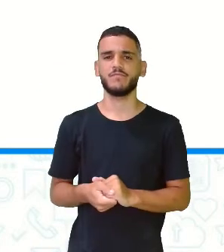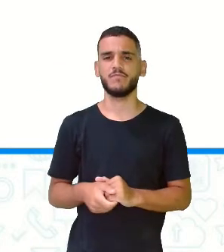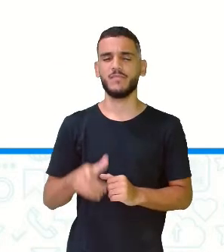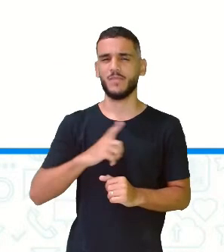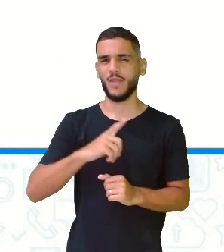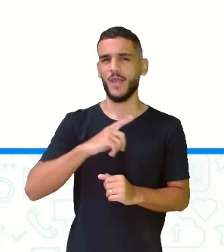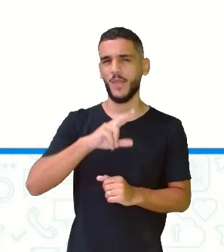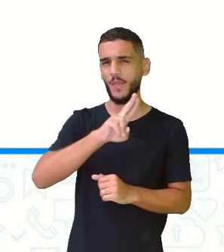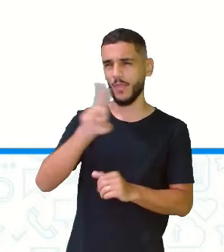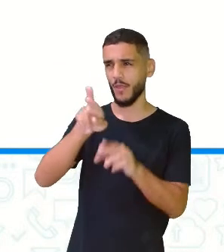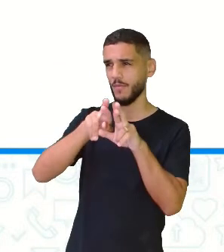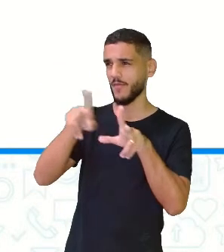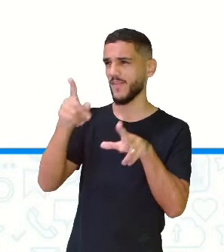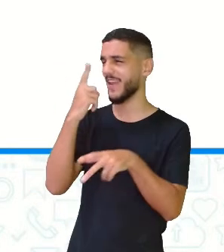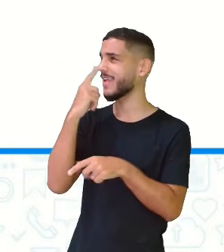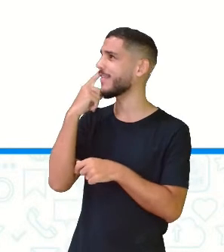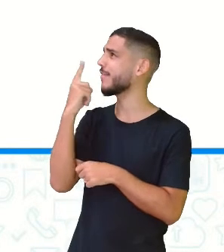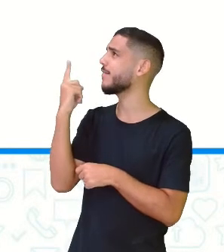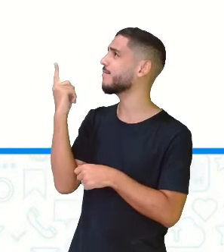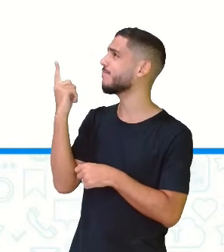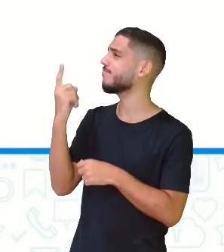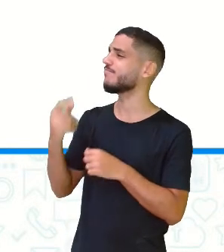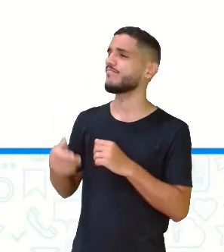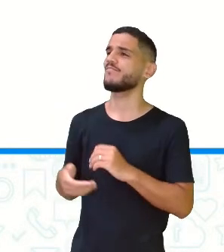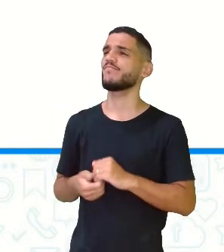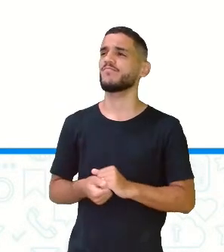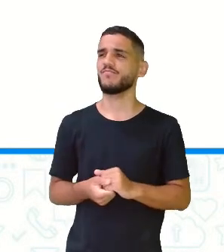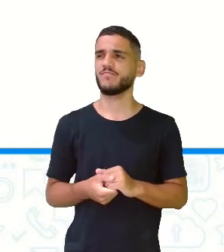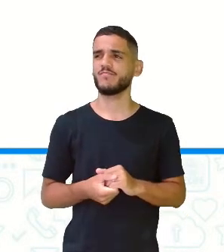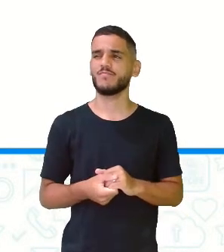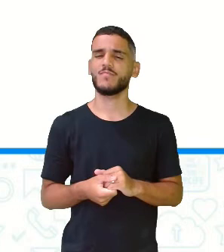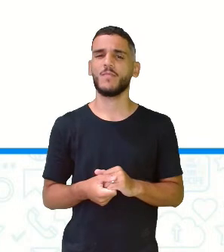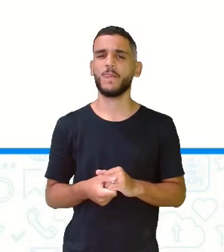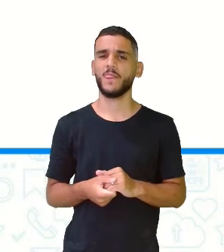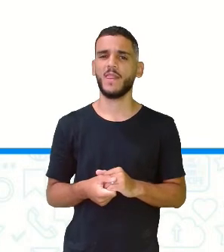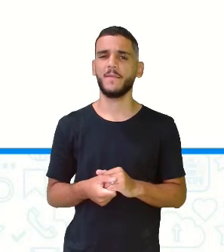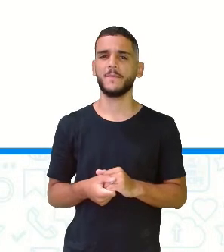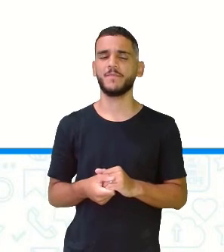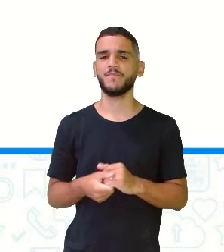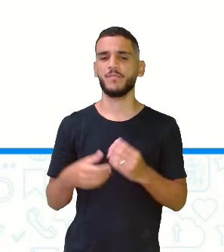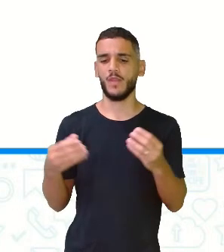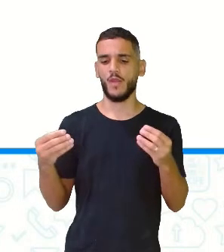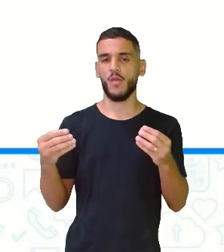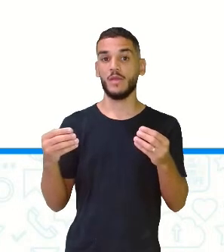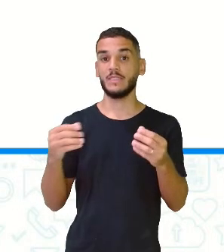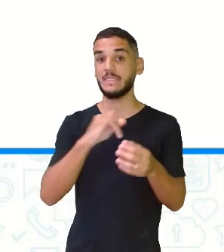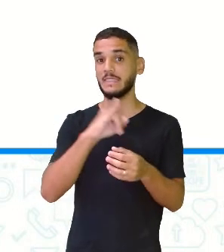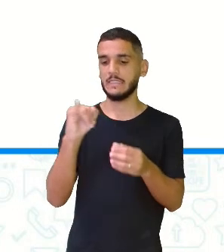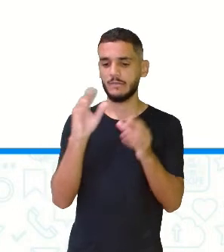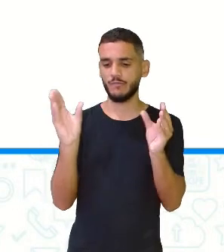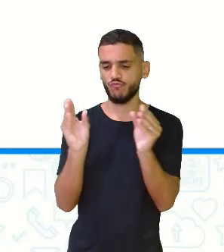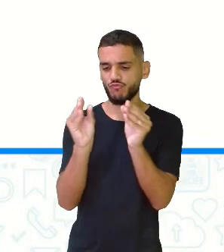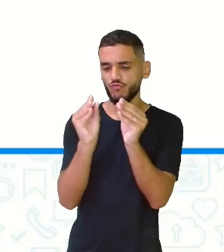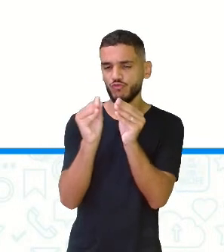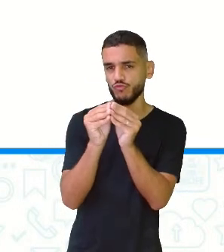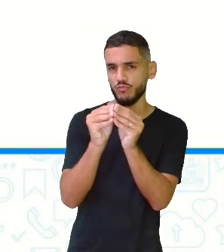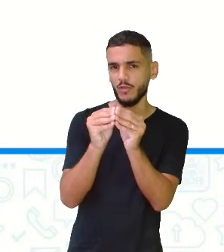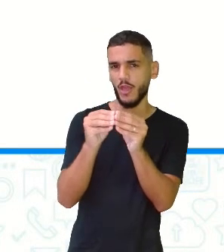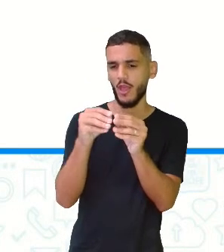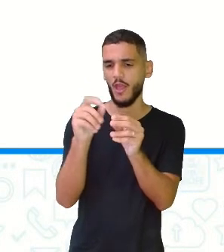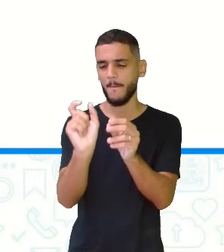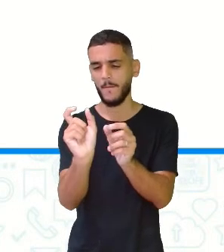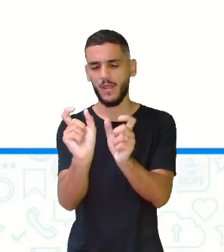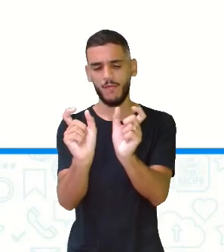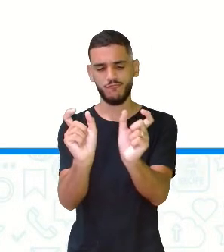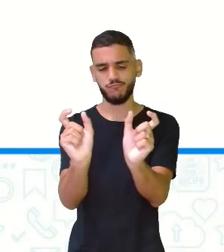ansa, isar, isar, ência. Quando a gente junta esses pedacinhos em algumas palavras, elas se